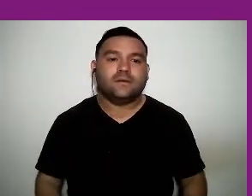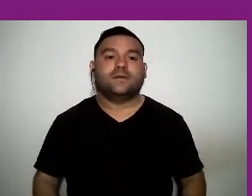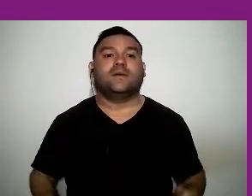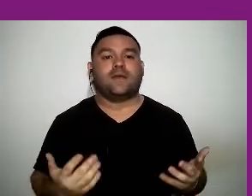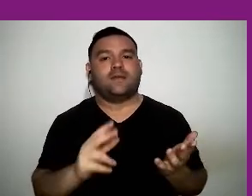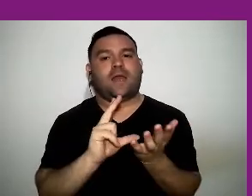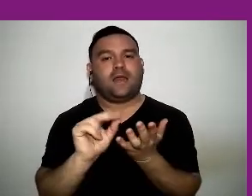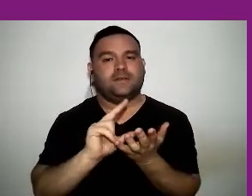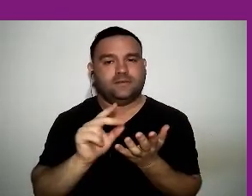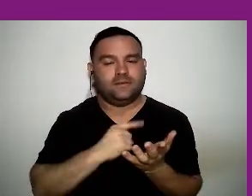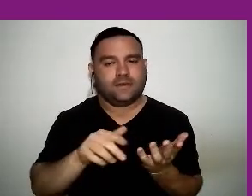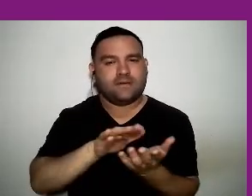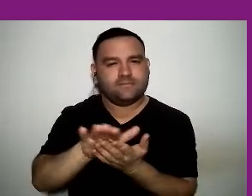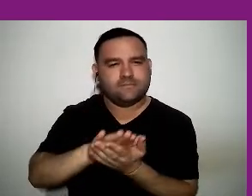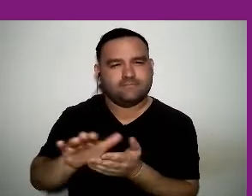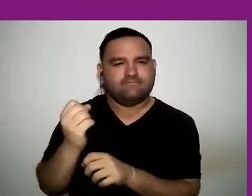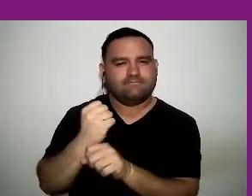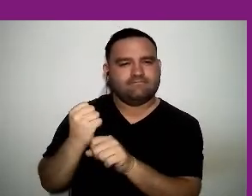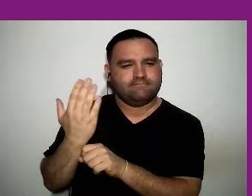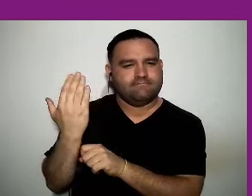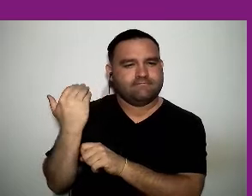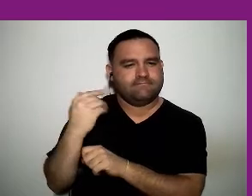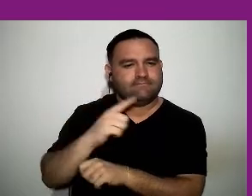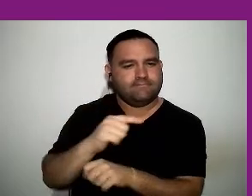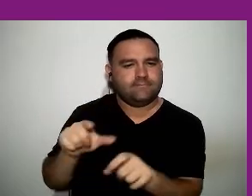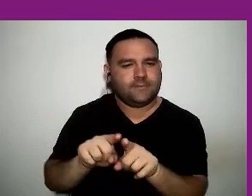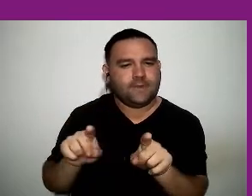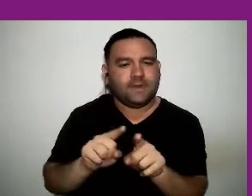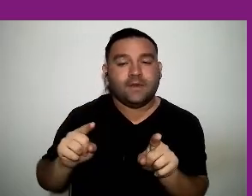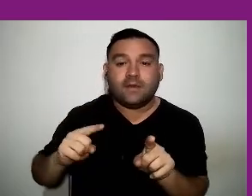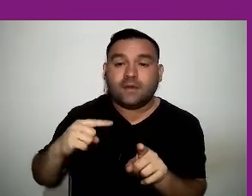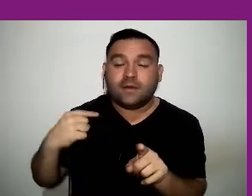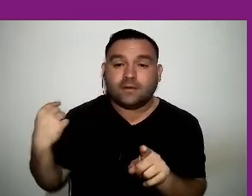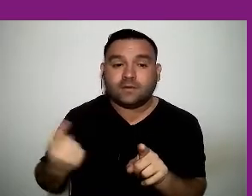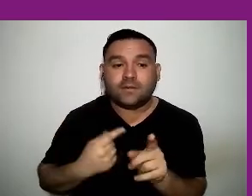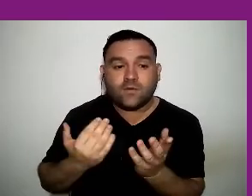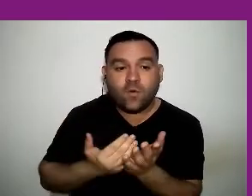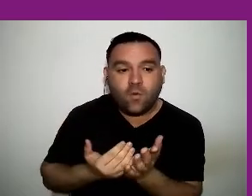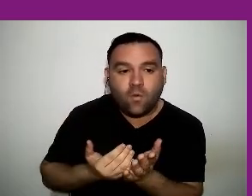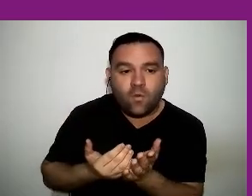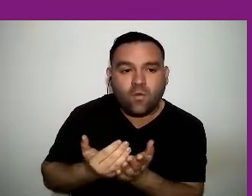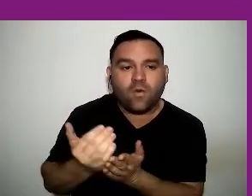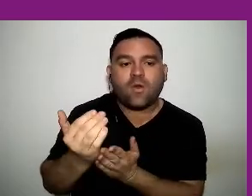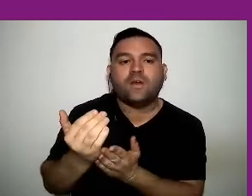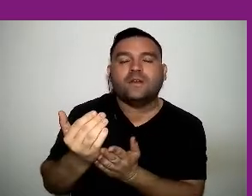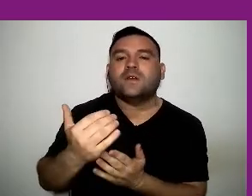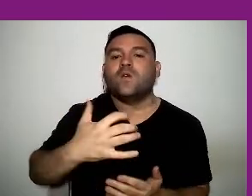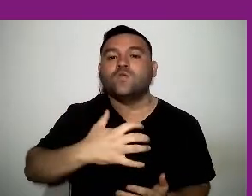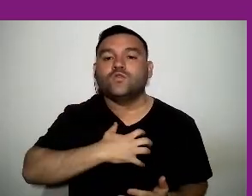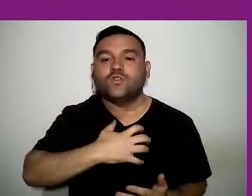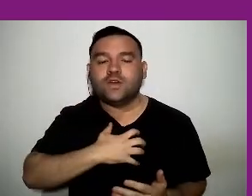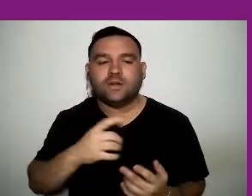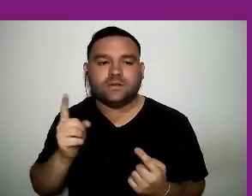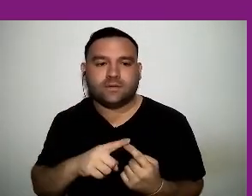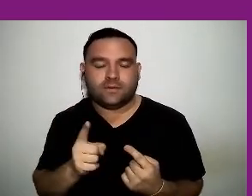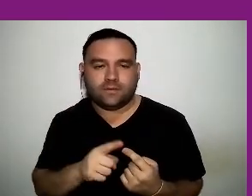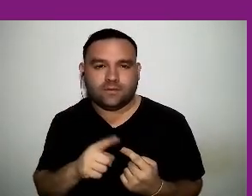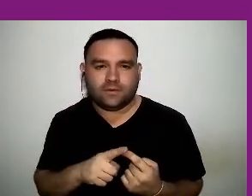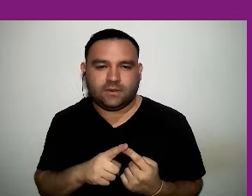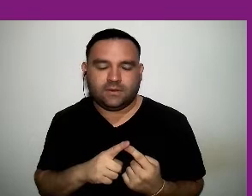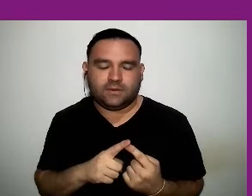neste artigo publicado já há alguns anos, a introdução dos modos do tipo